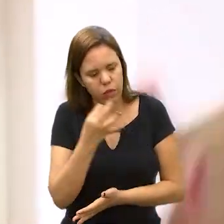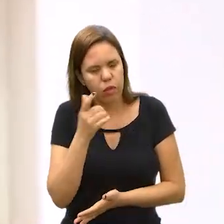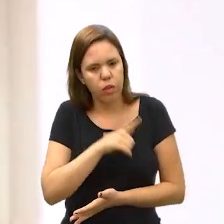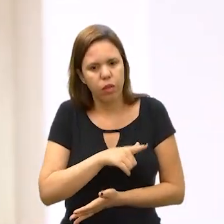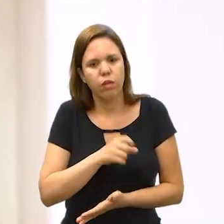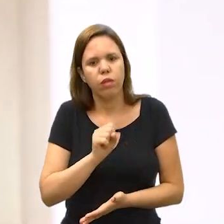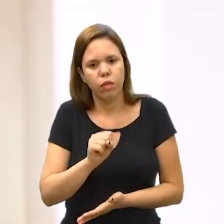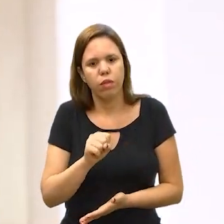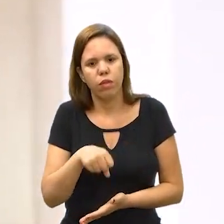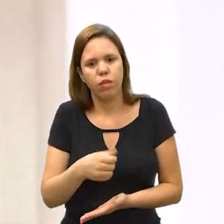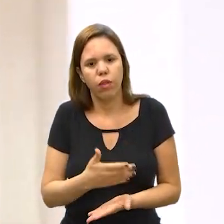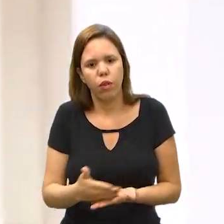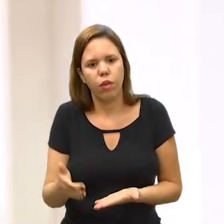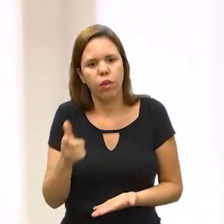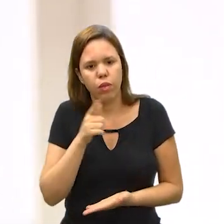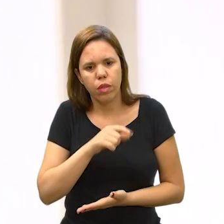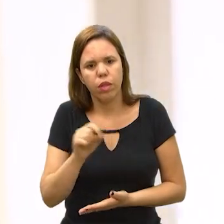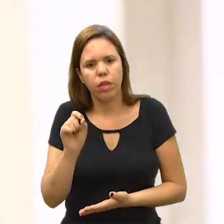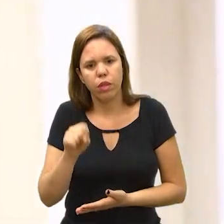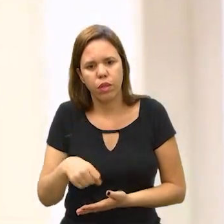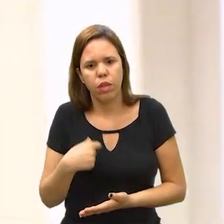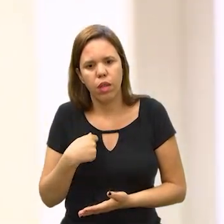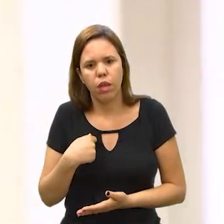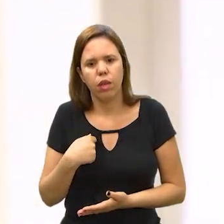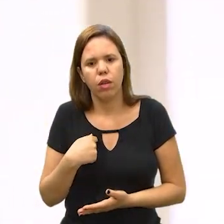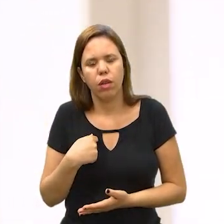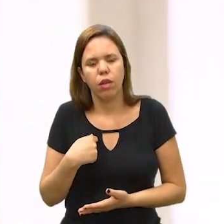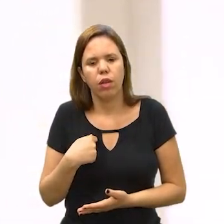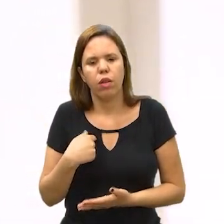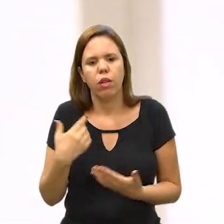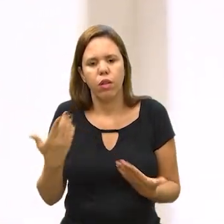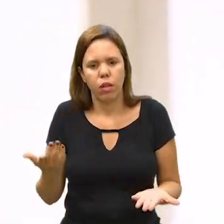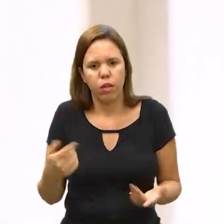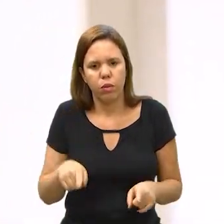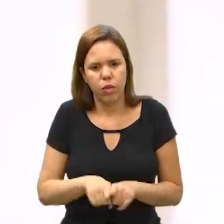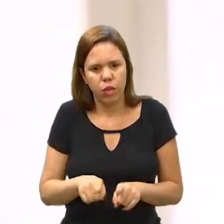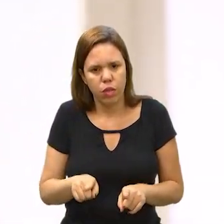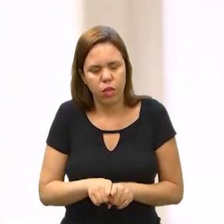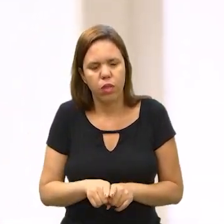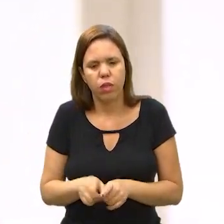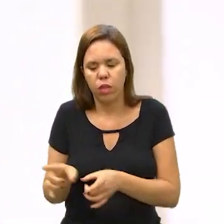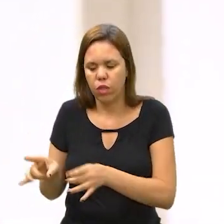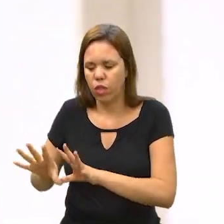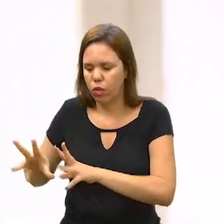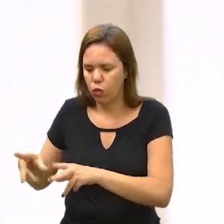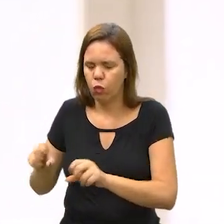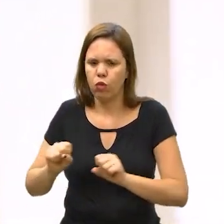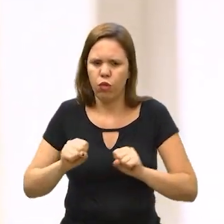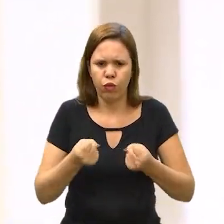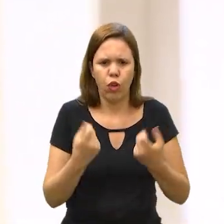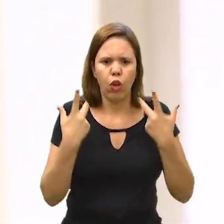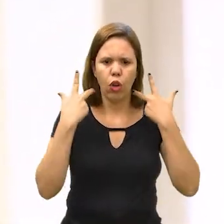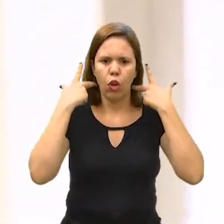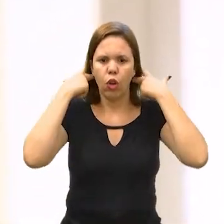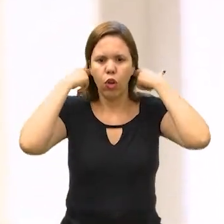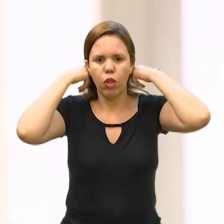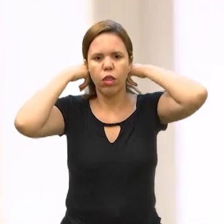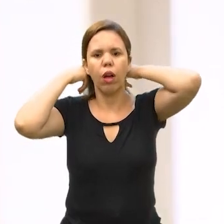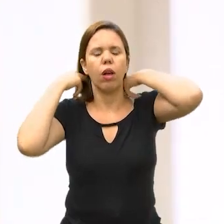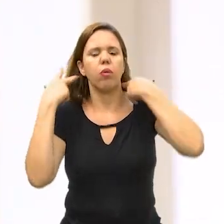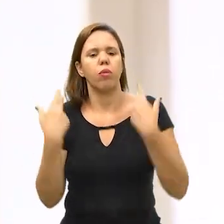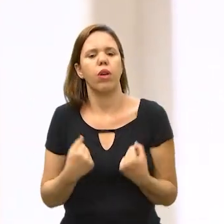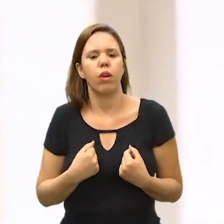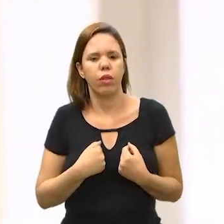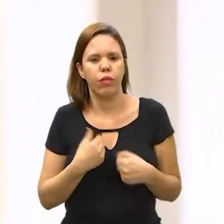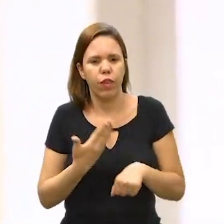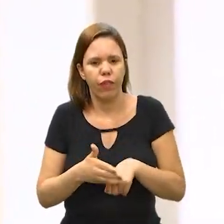e elas vão. Nem que para isso, entendeu? Eu tenho que deixar tudo de lado, cortar meu cabelo, né? Porque para